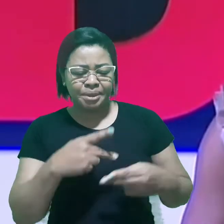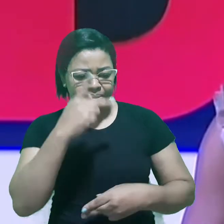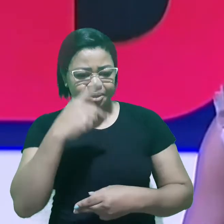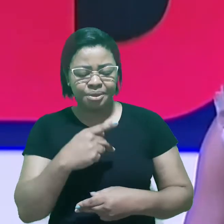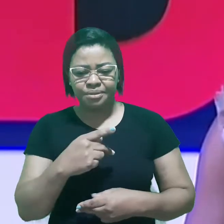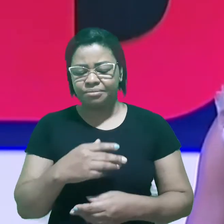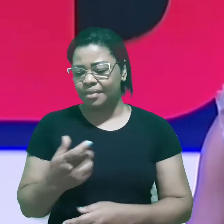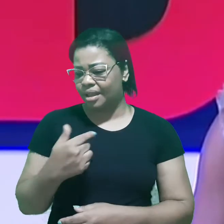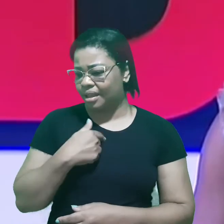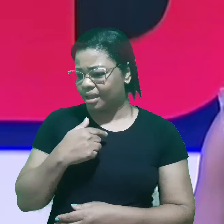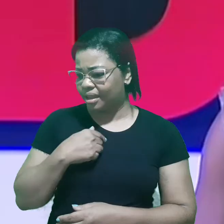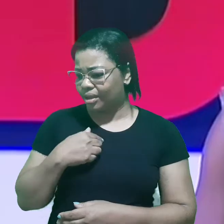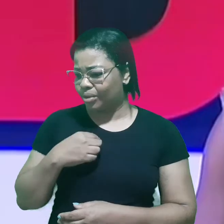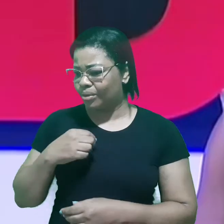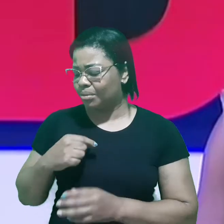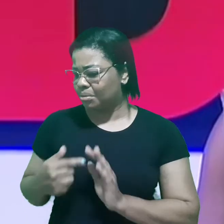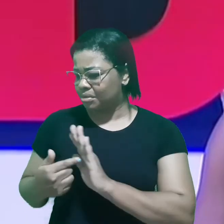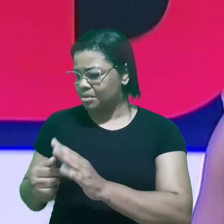Carey.